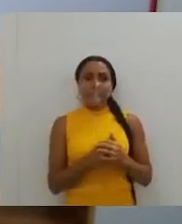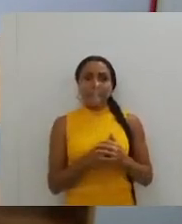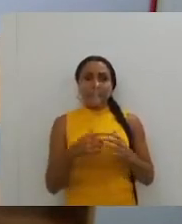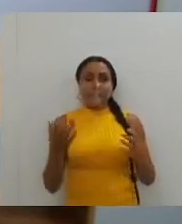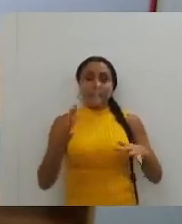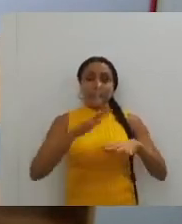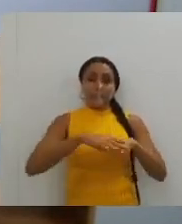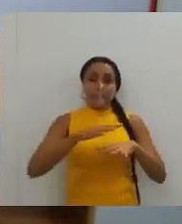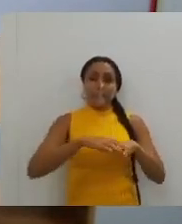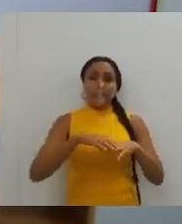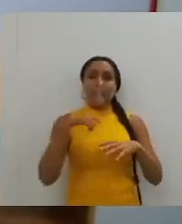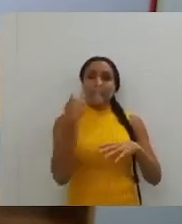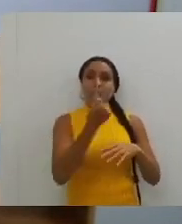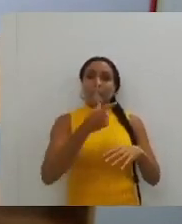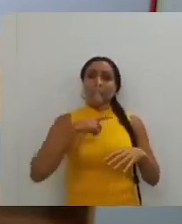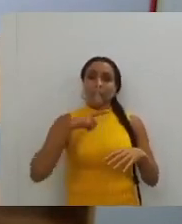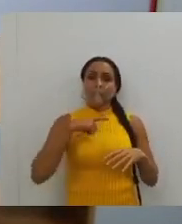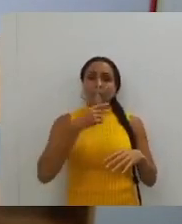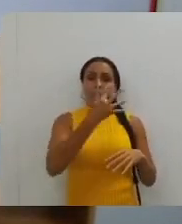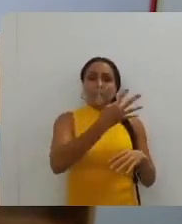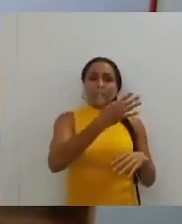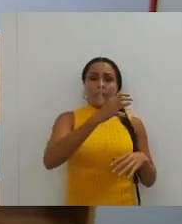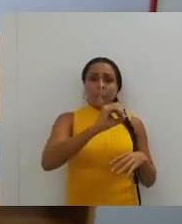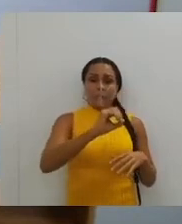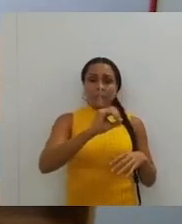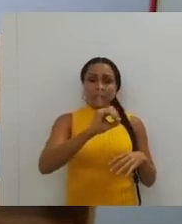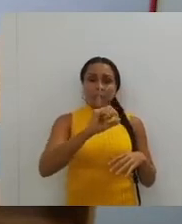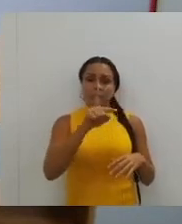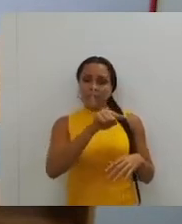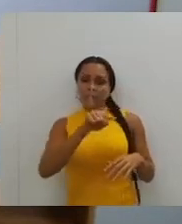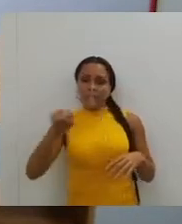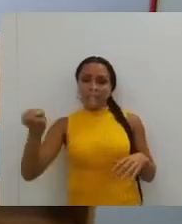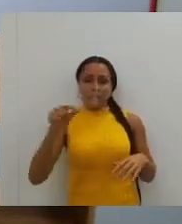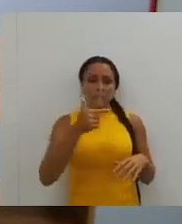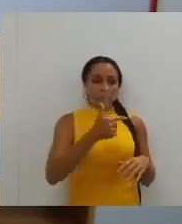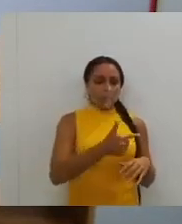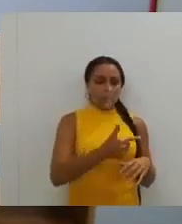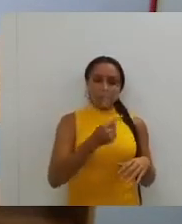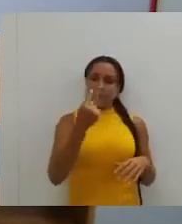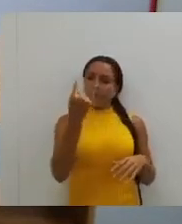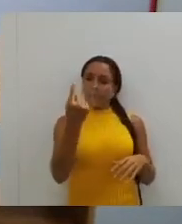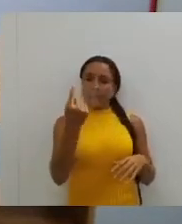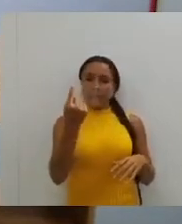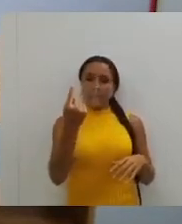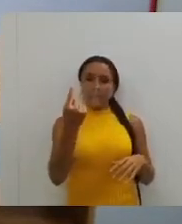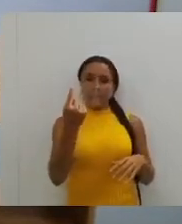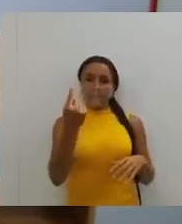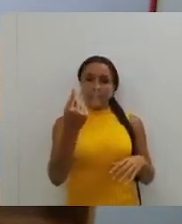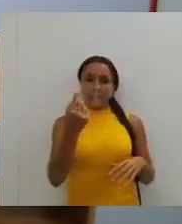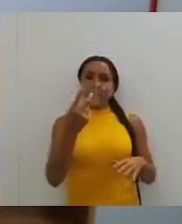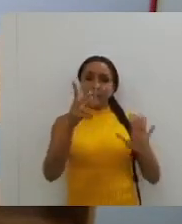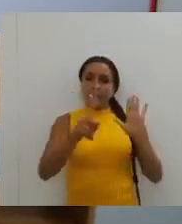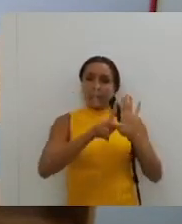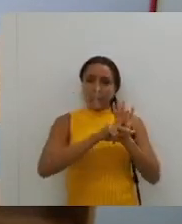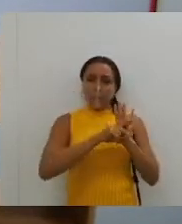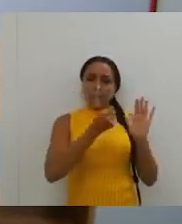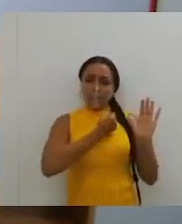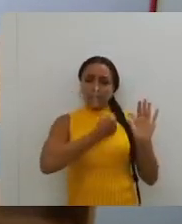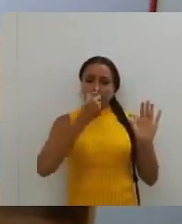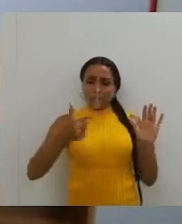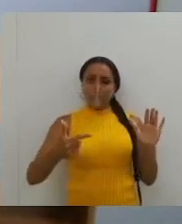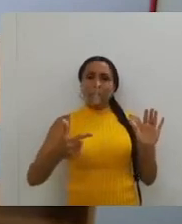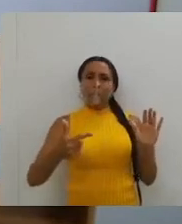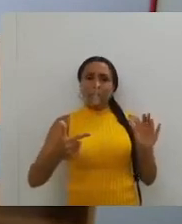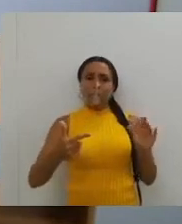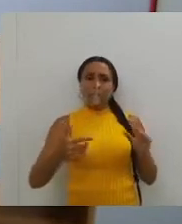matemática nós temos 40, aí ó, 2 elevado a 1 é o próprio 2, logo